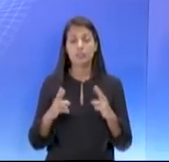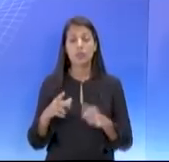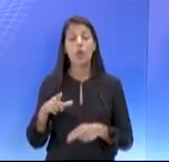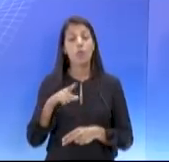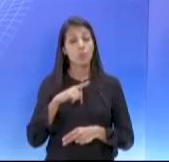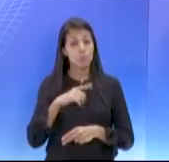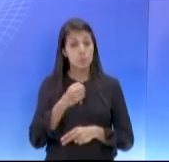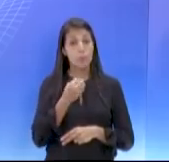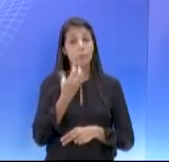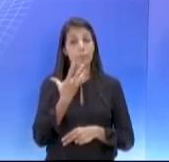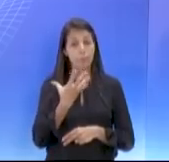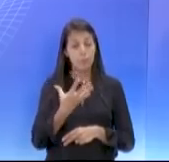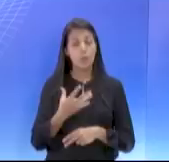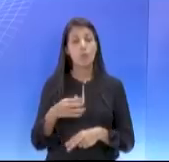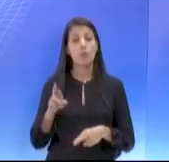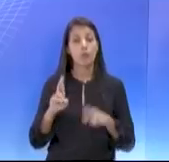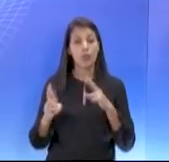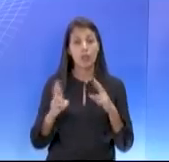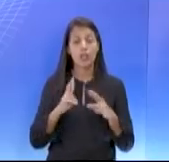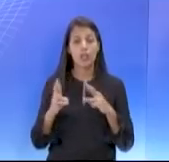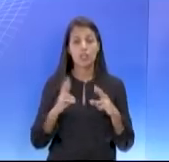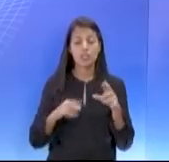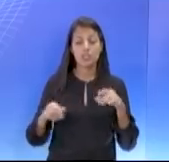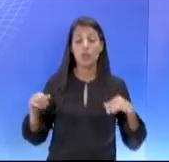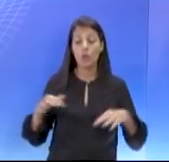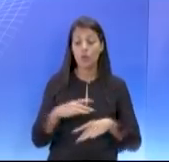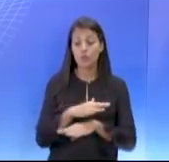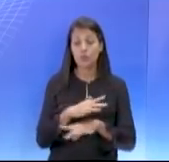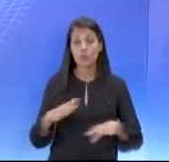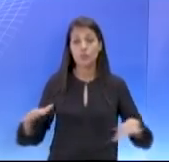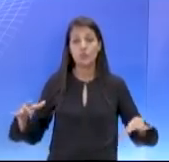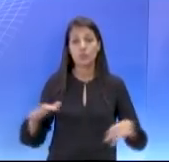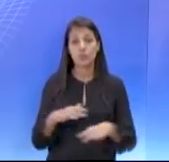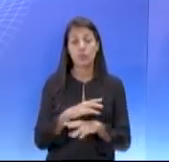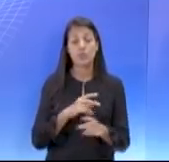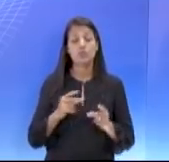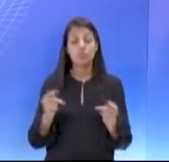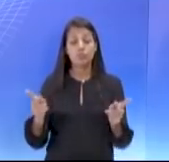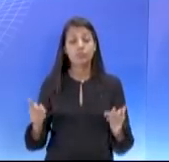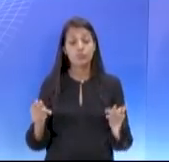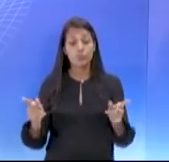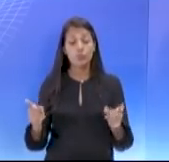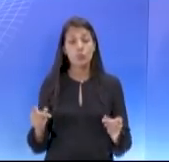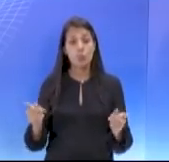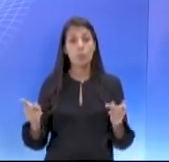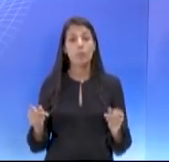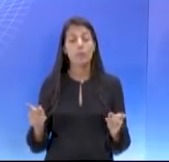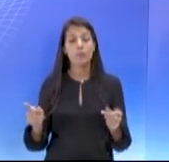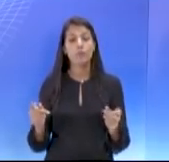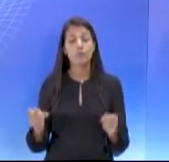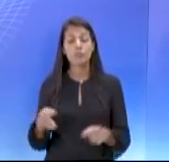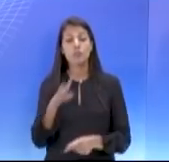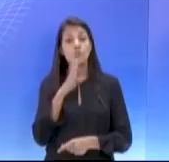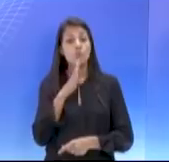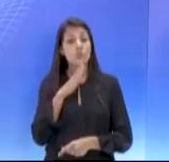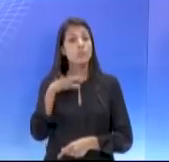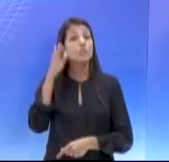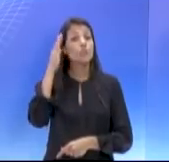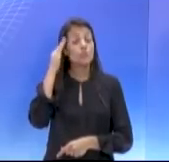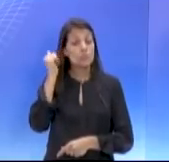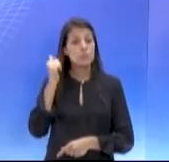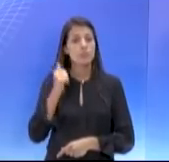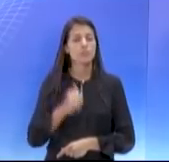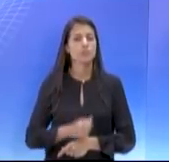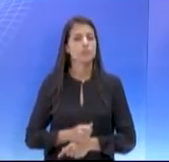Olha, posição relativa, ou seja, tem uma boa posição nas redes de circulação, de comércio, de